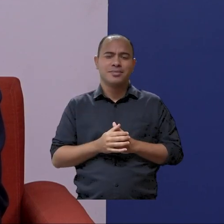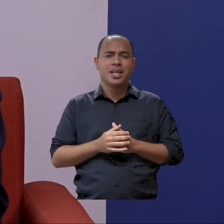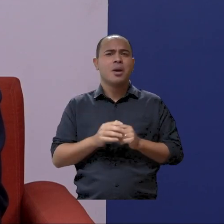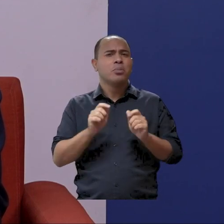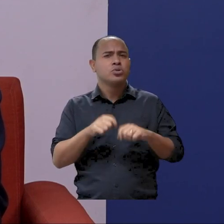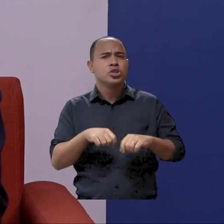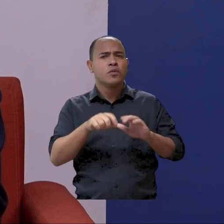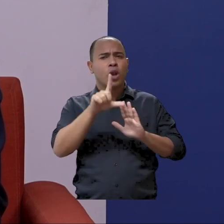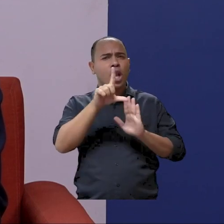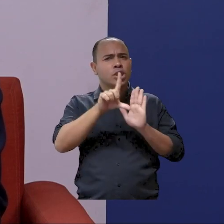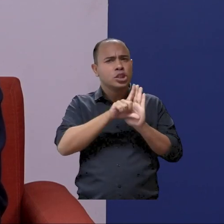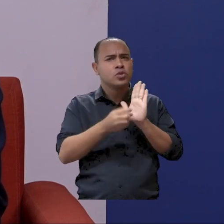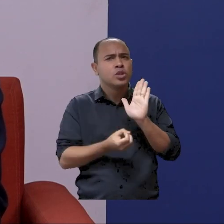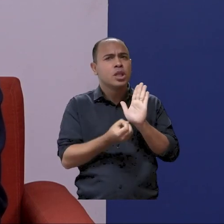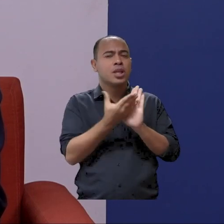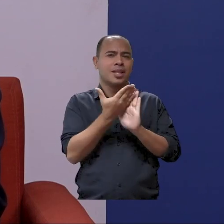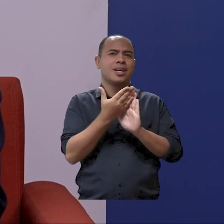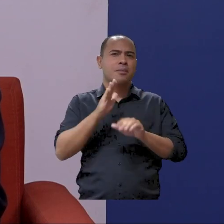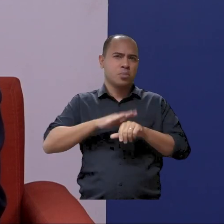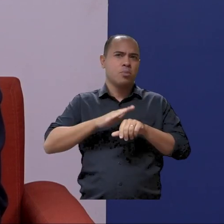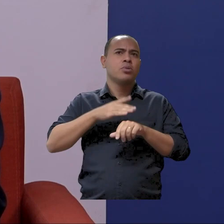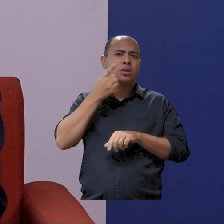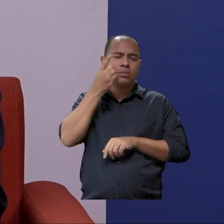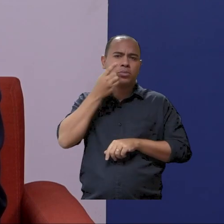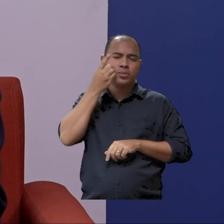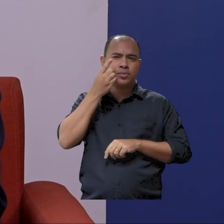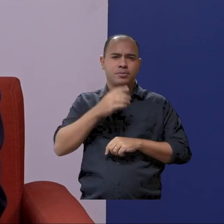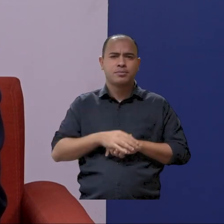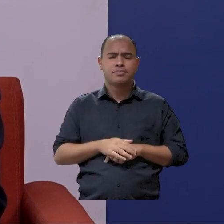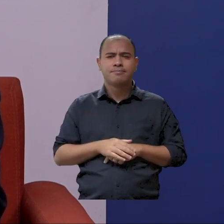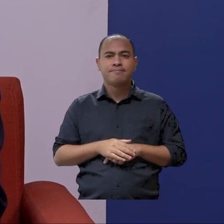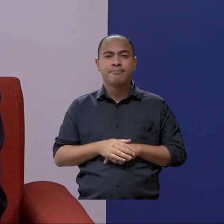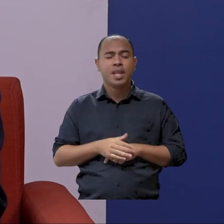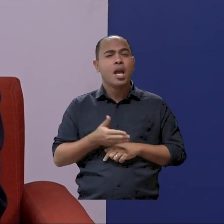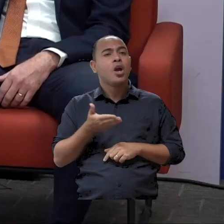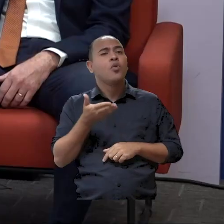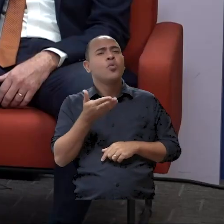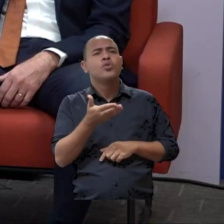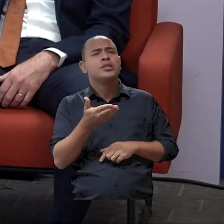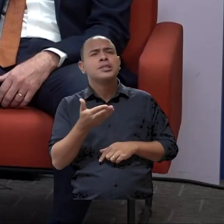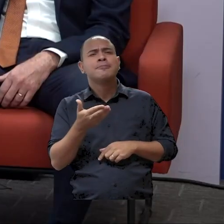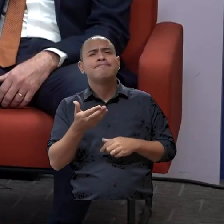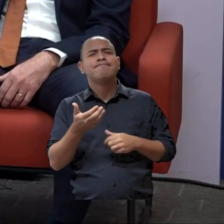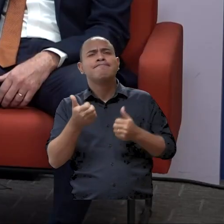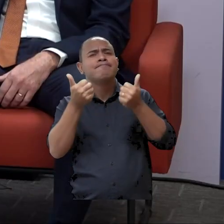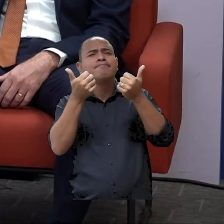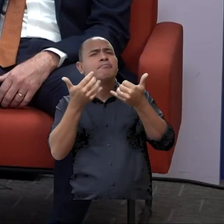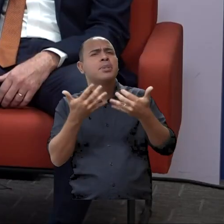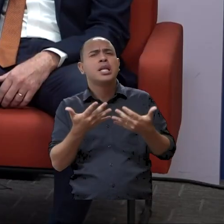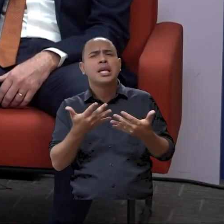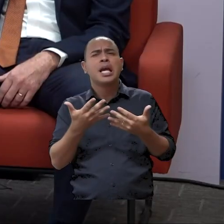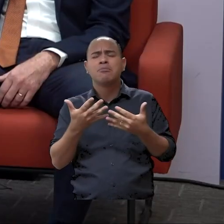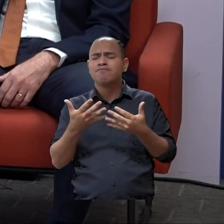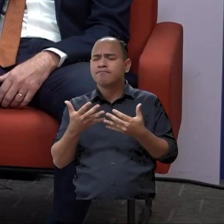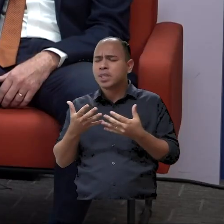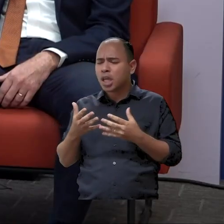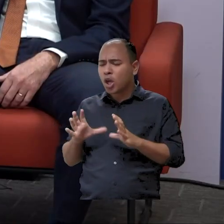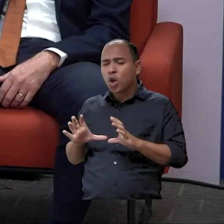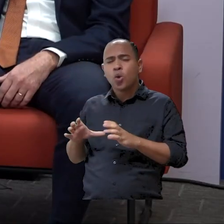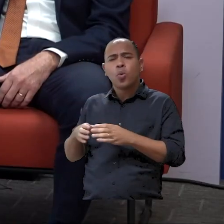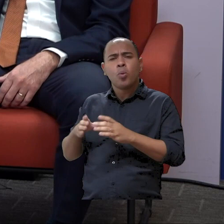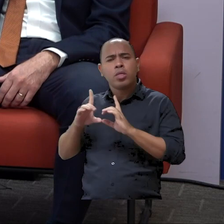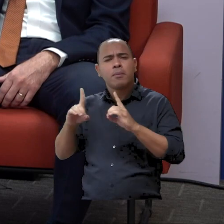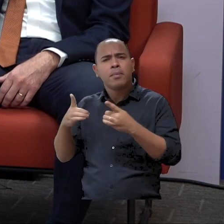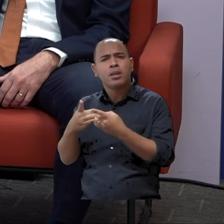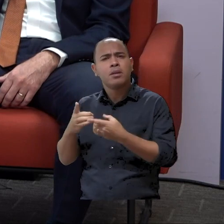para ser legislado, né, pelos parlamentares. E se o senhor pudesse definir de uma maneira geral,